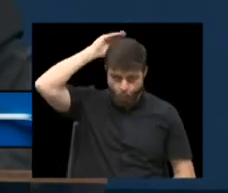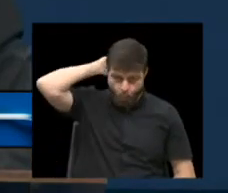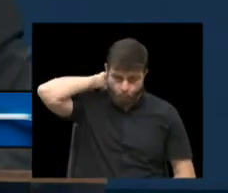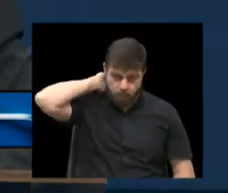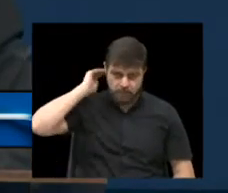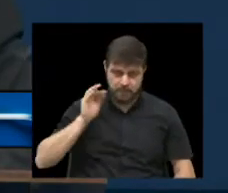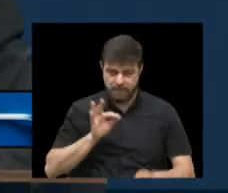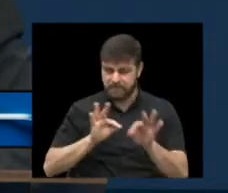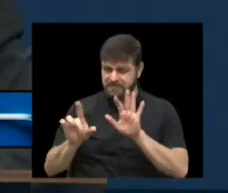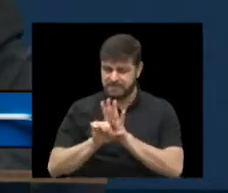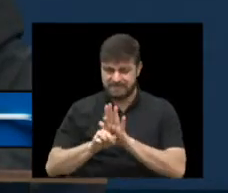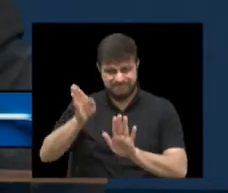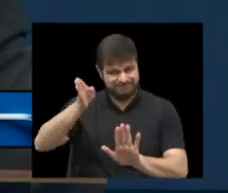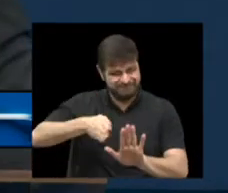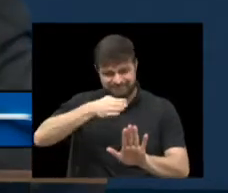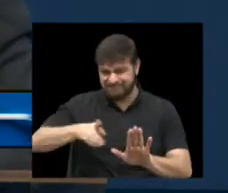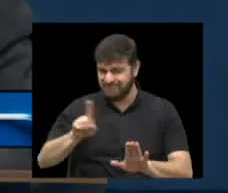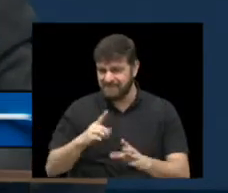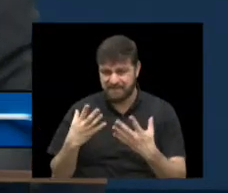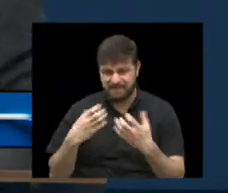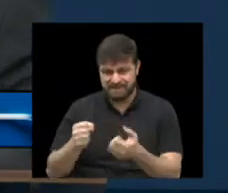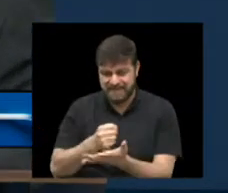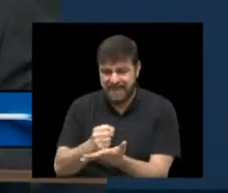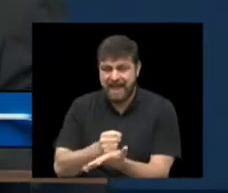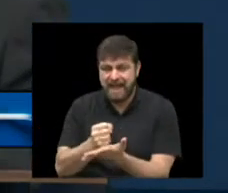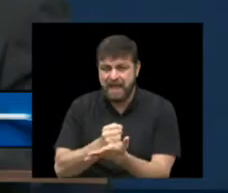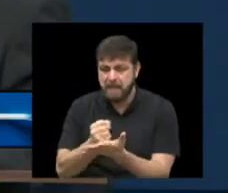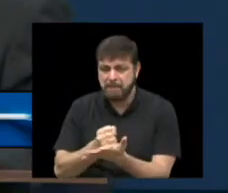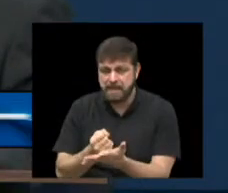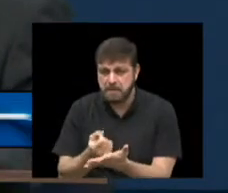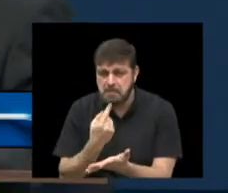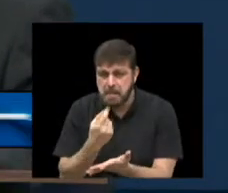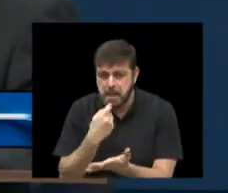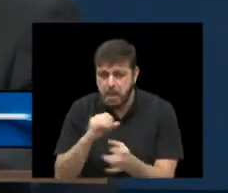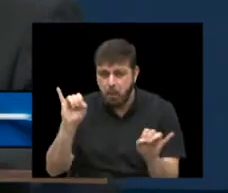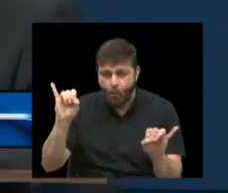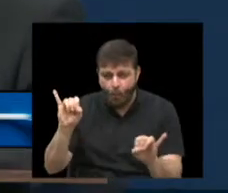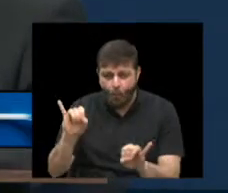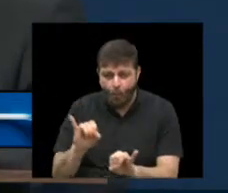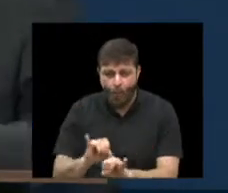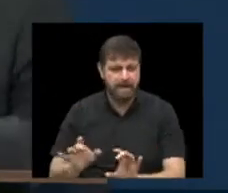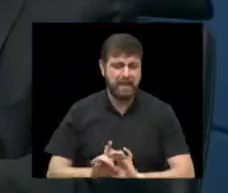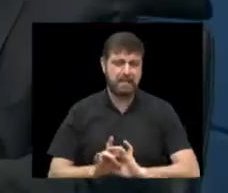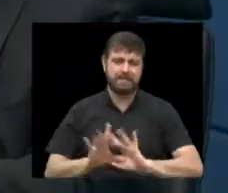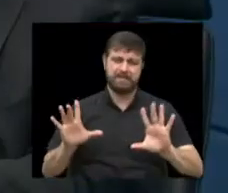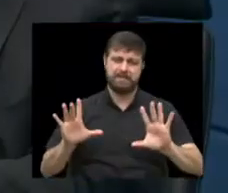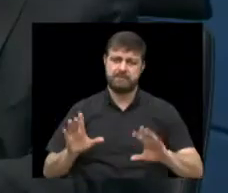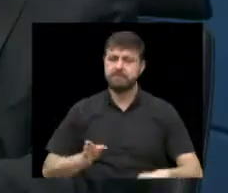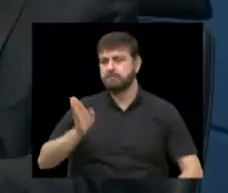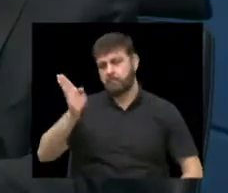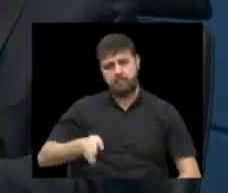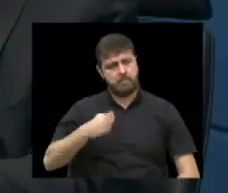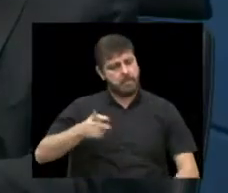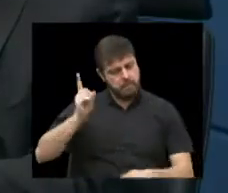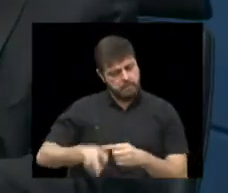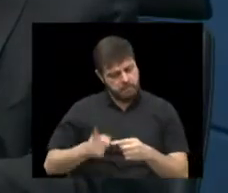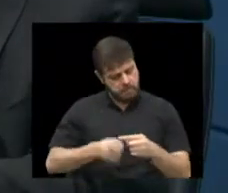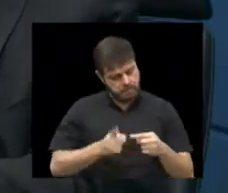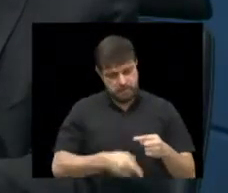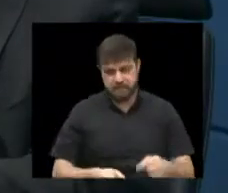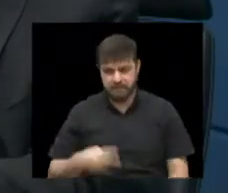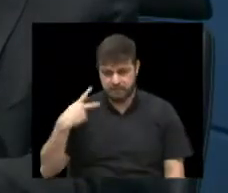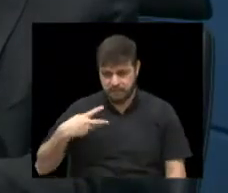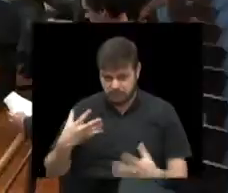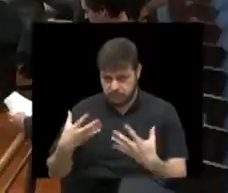quer autorizar a produção e venda de remédios para emagrecimento. A comissão exara parecer favorável por maioria. Favorável, não havendo o vereador discutir. Votação,